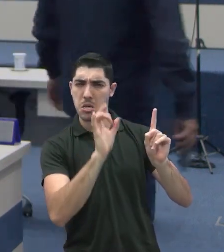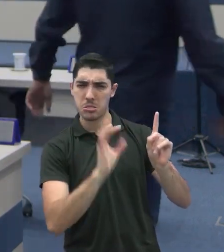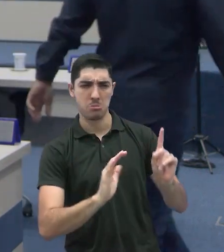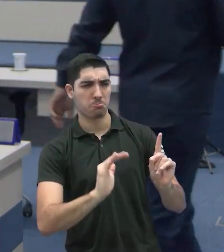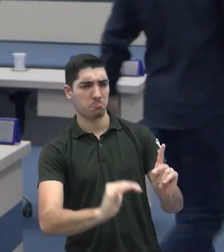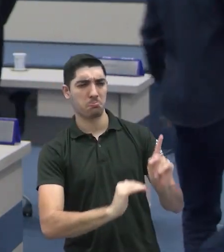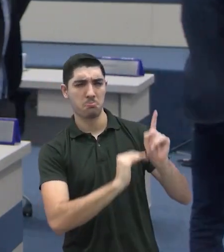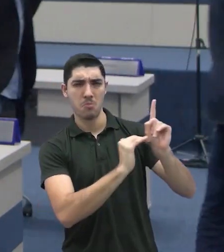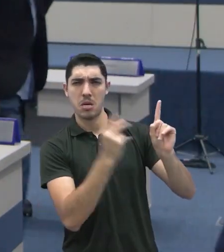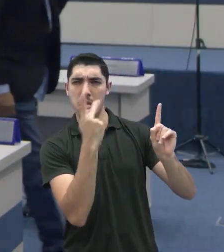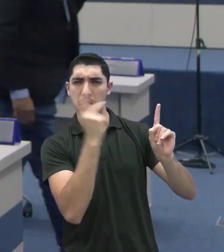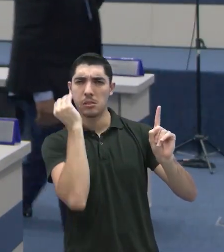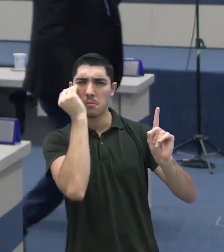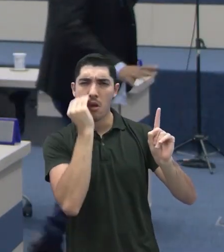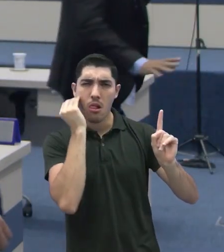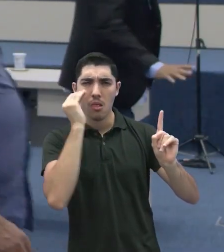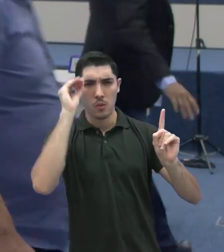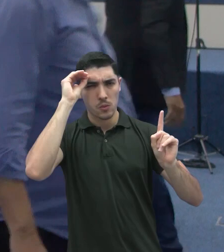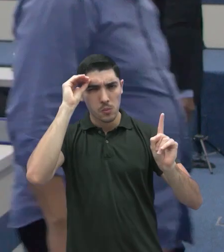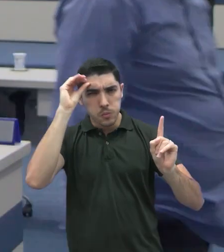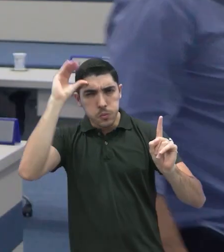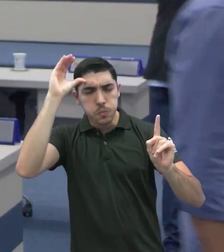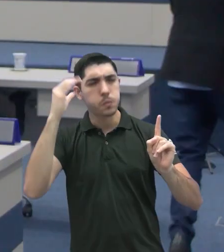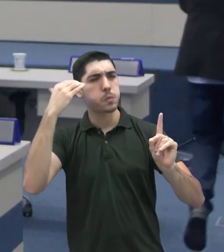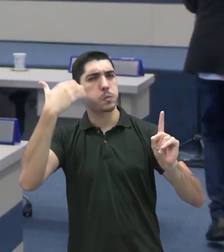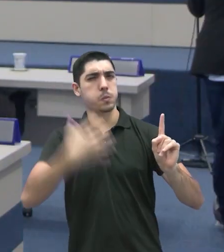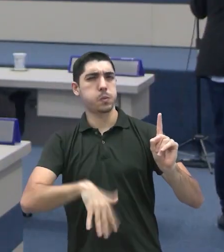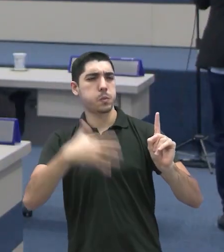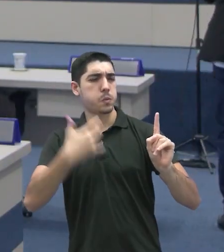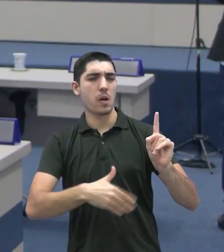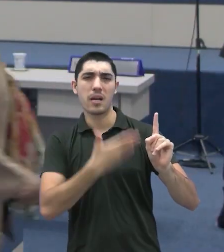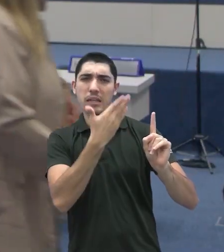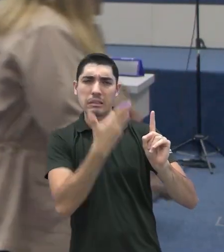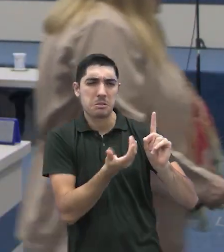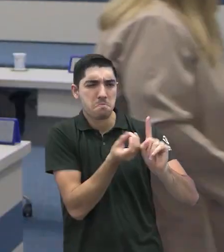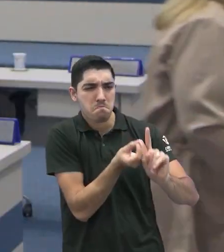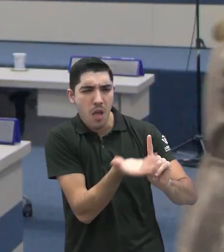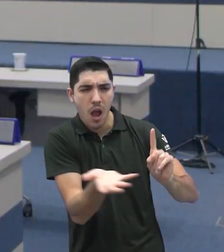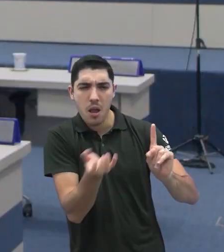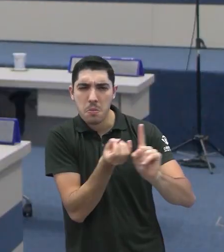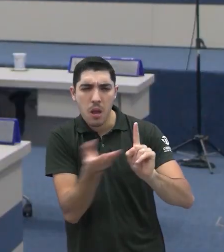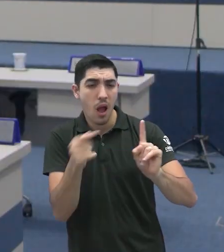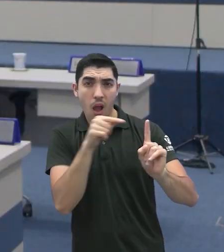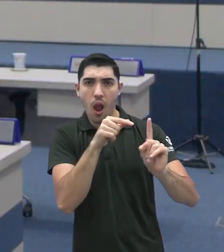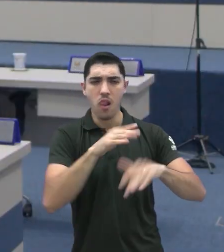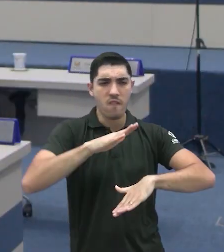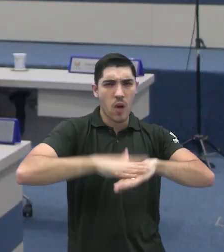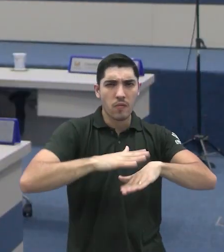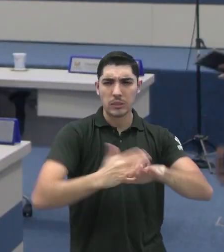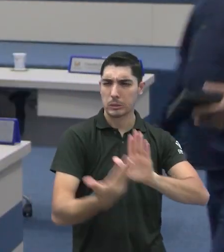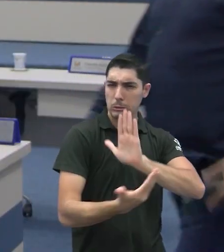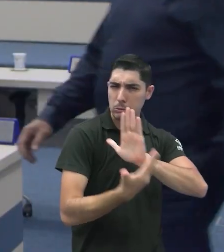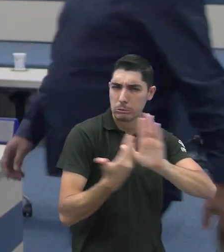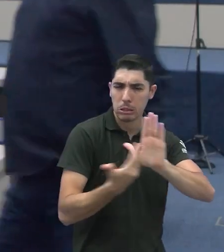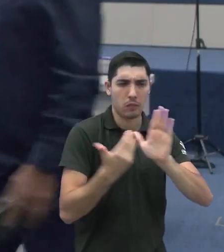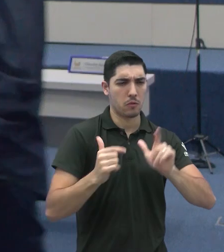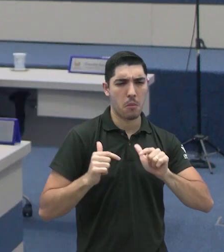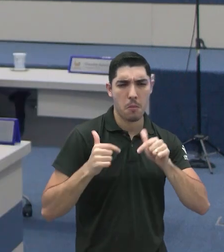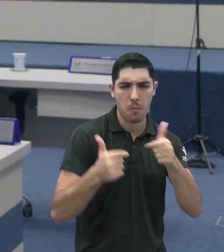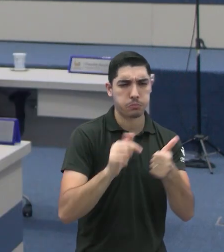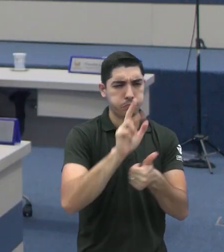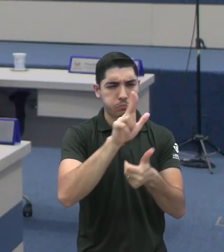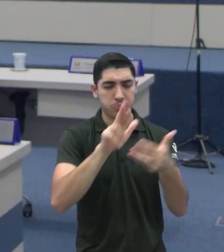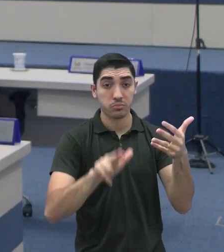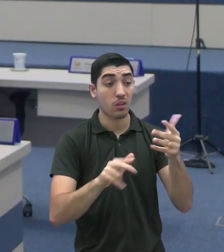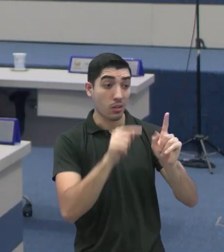que ele tem, todo esse vasto conhecimento que ele deixou enquanto esteve vivo, todas as suas publicações,